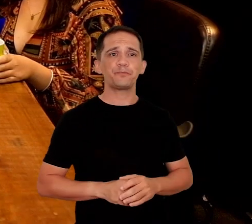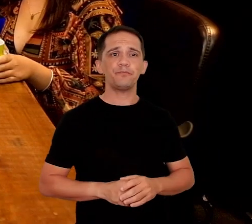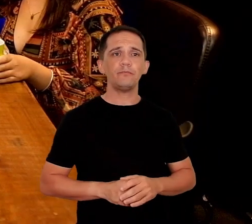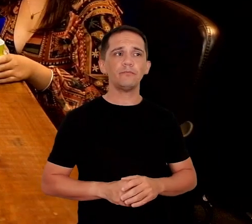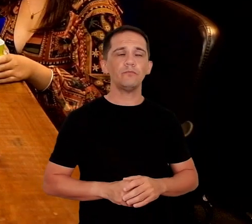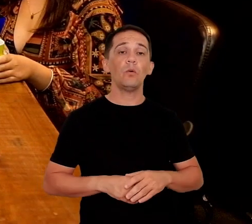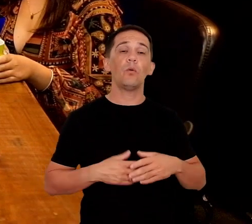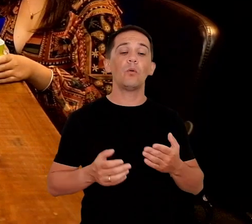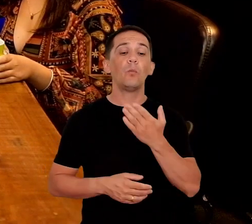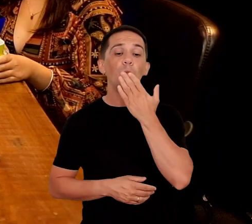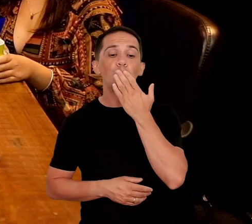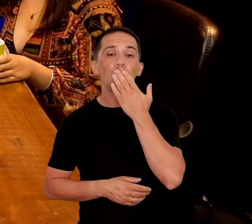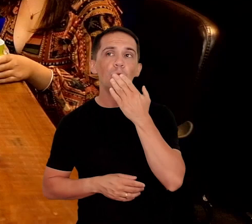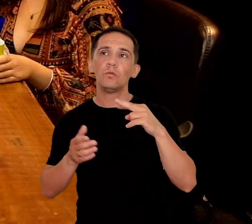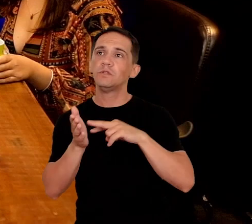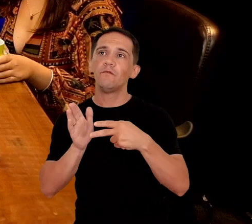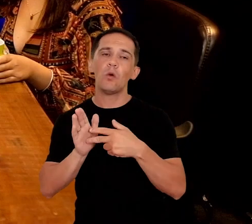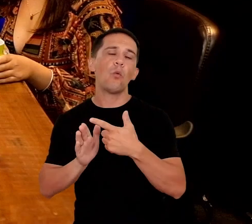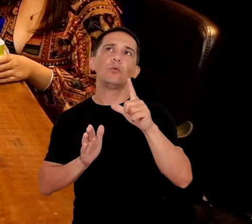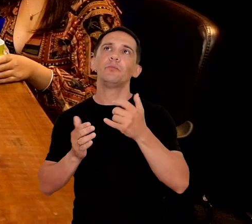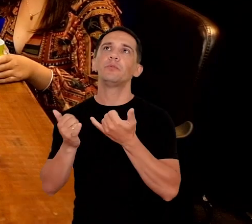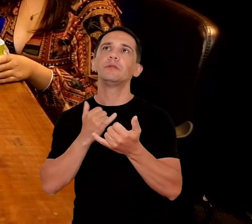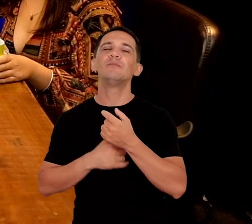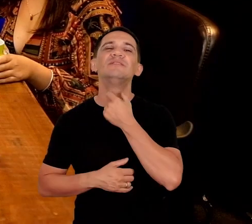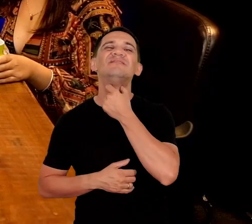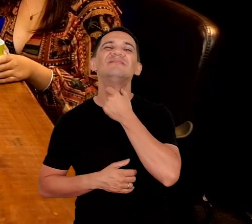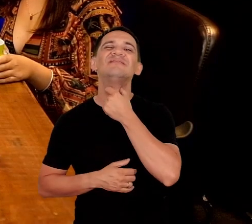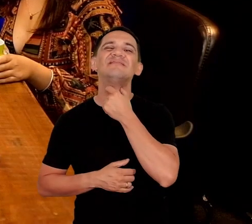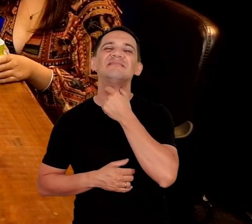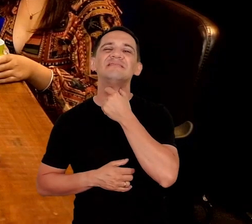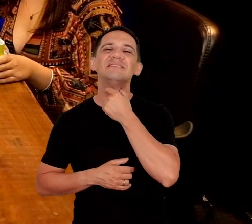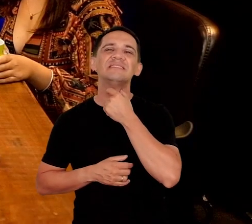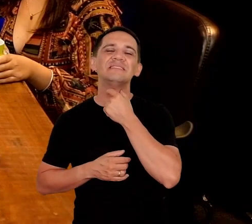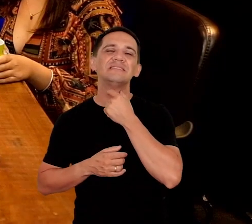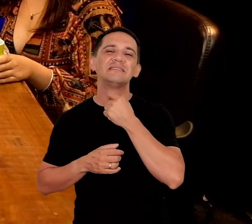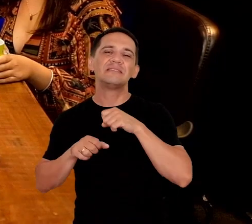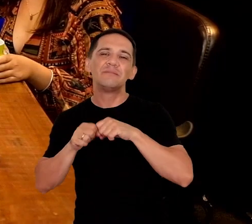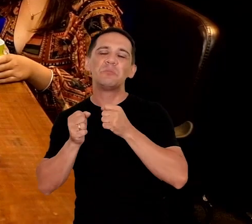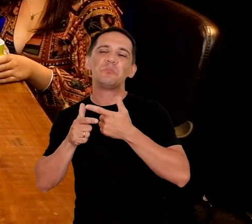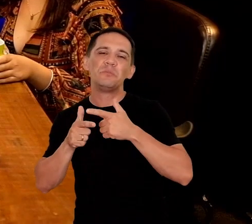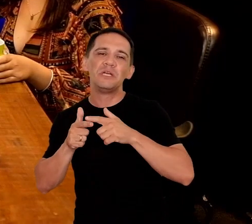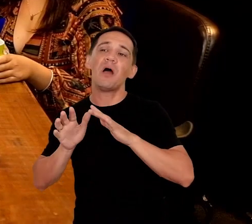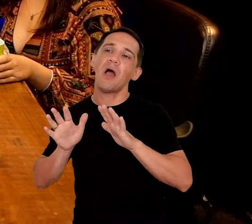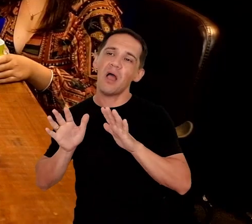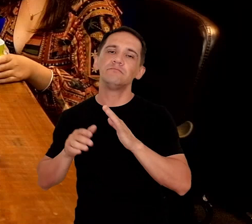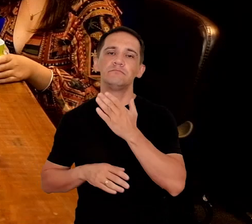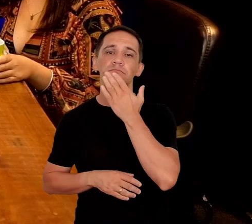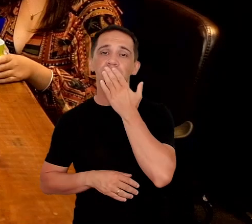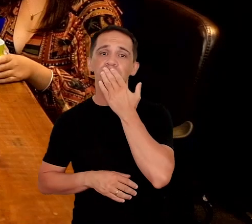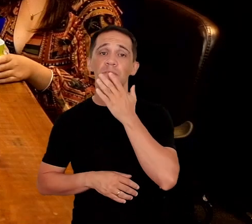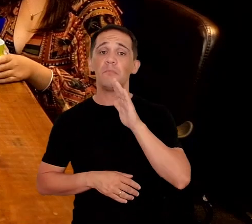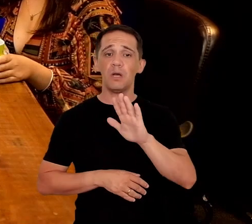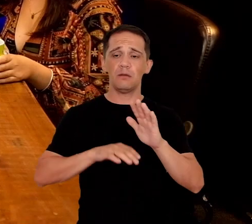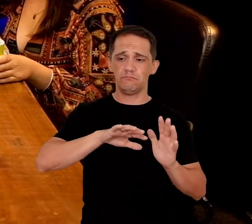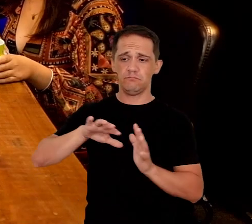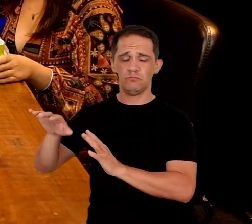Ou então mudo é aquela pessoa que tem problemas nas cordas vocais, que não é o caso das pessoas surdas. Eles só não falam porque não aprenderam a